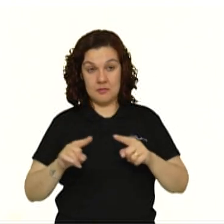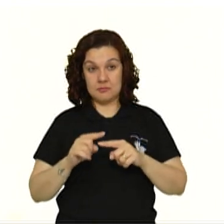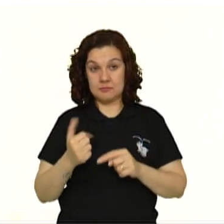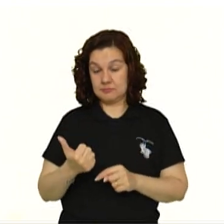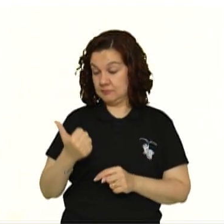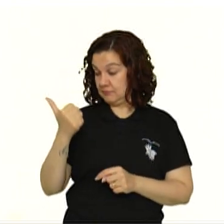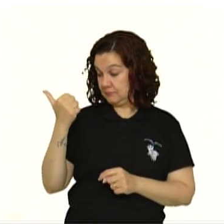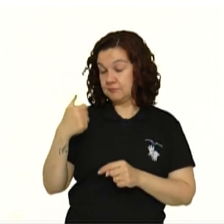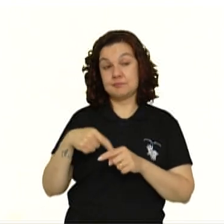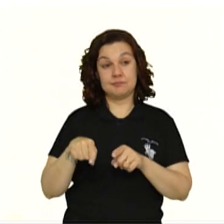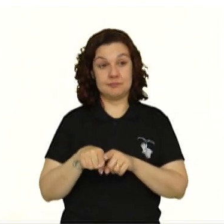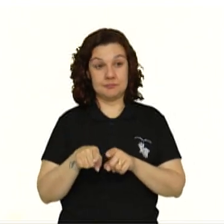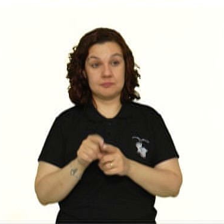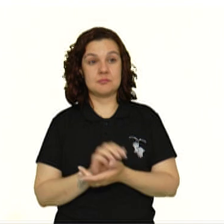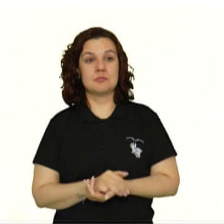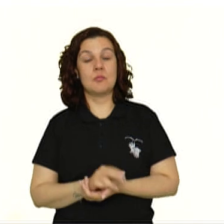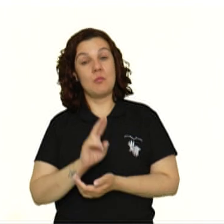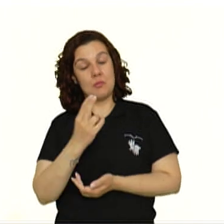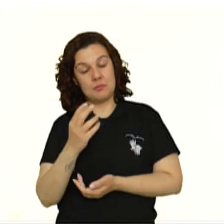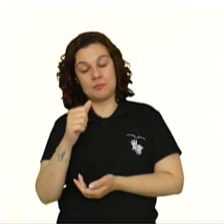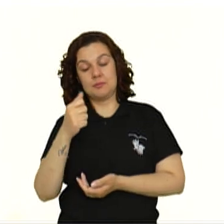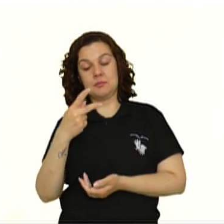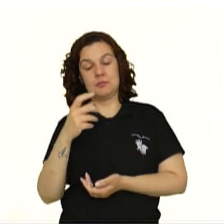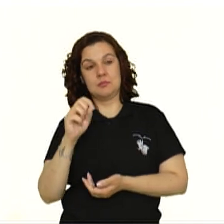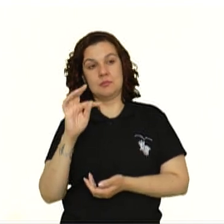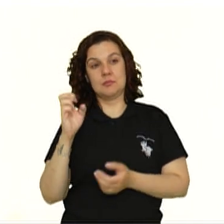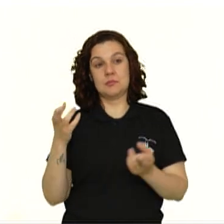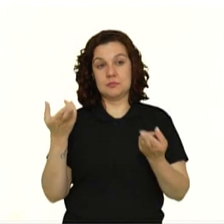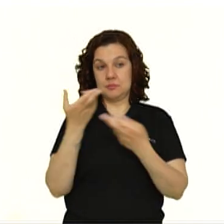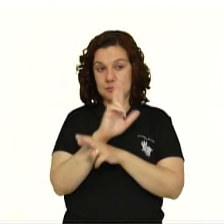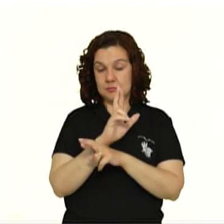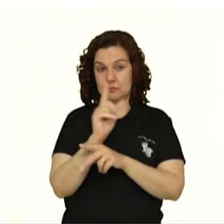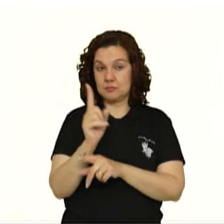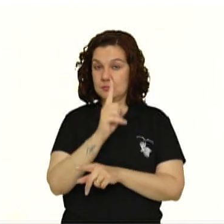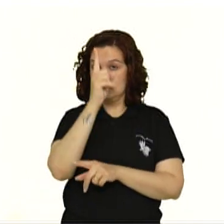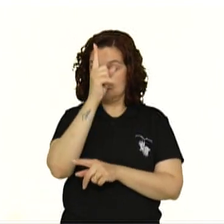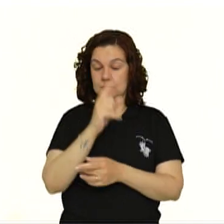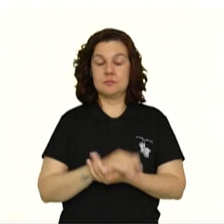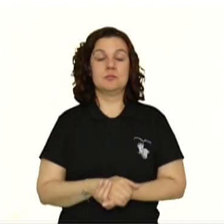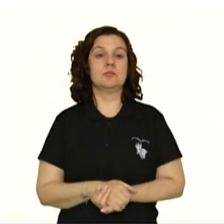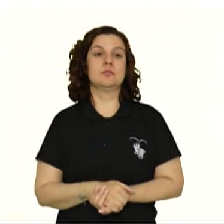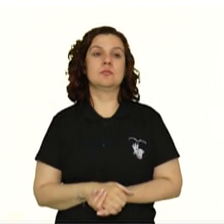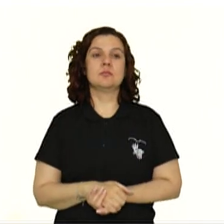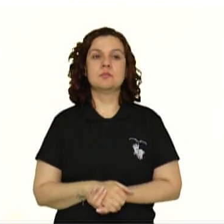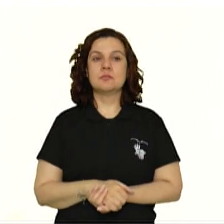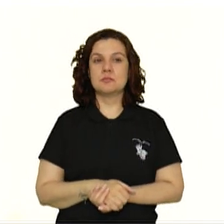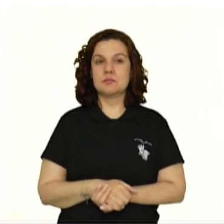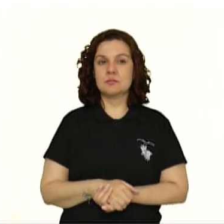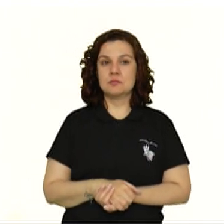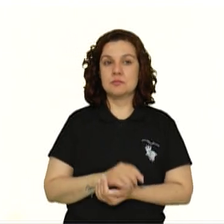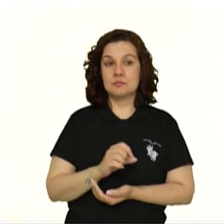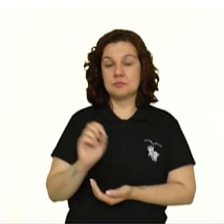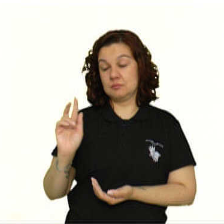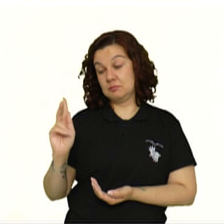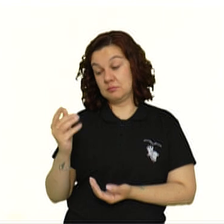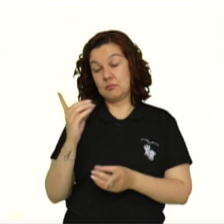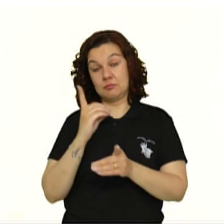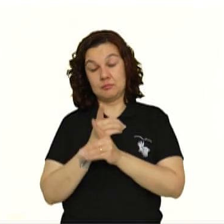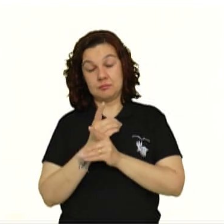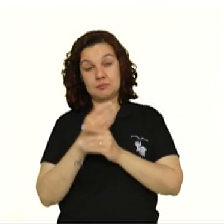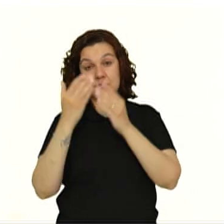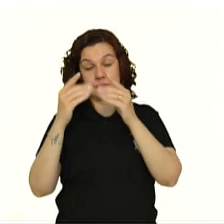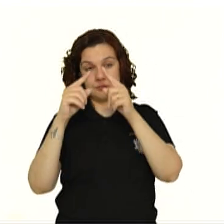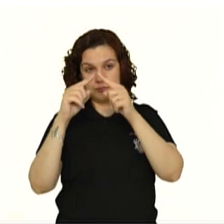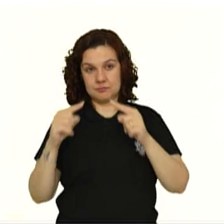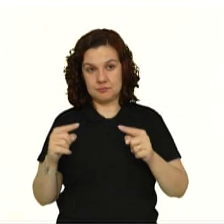equilátero, se você quiser usar essa área. Relação do apótema com a altura e como que eu chego na altura